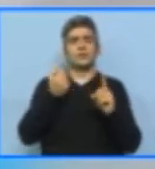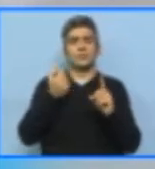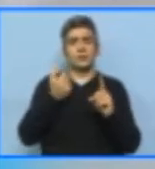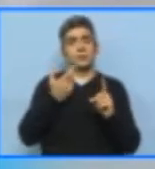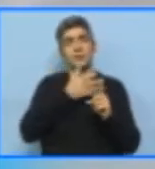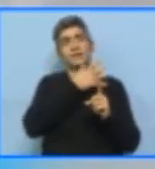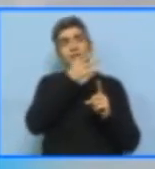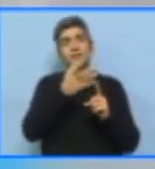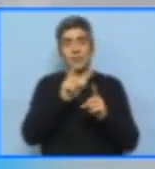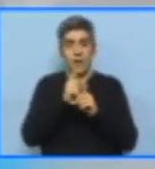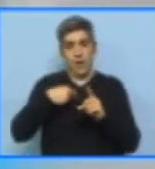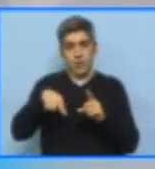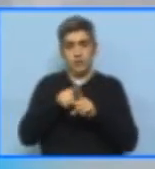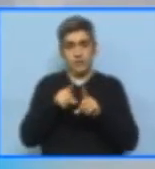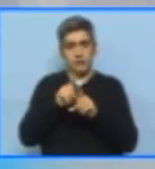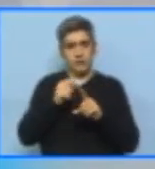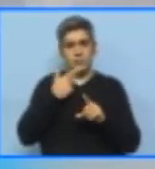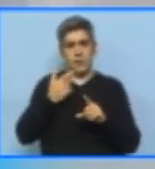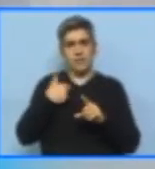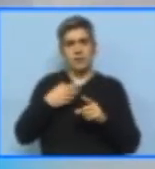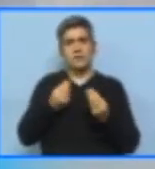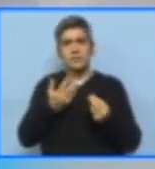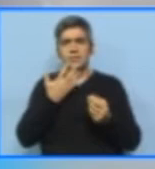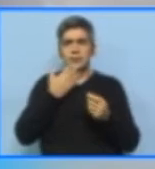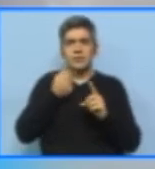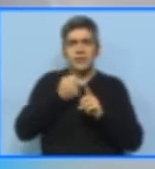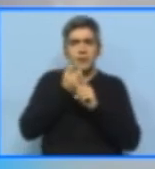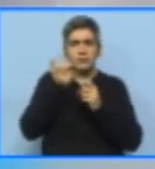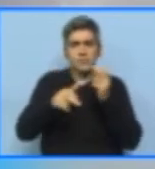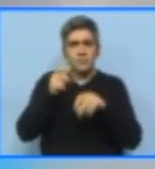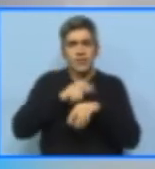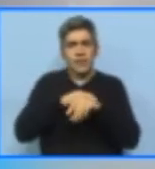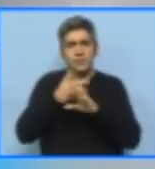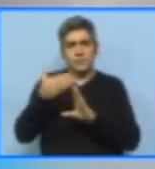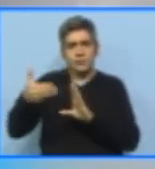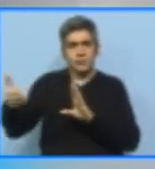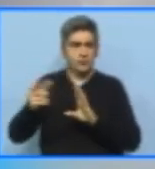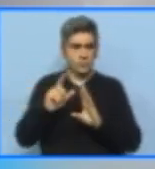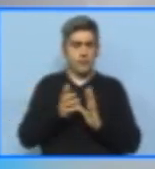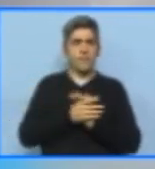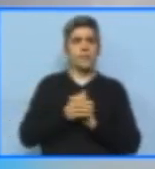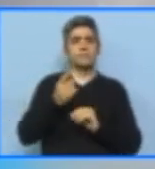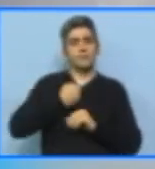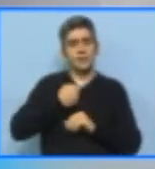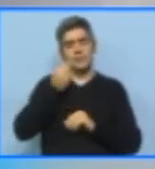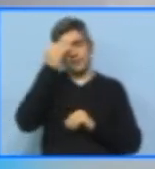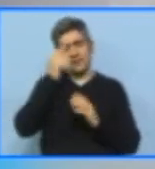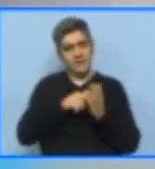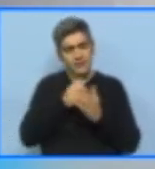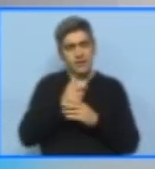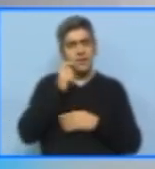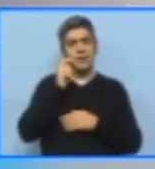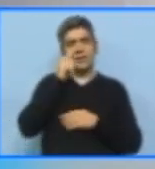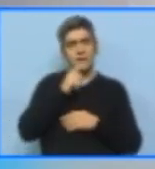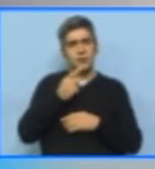nós, neste mundo dos mídias, da comunicação, também não devemos temer os desafios de cada tempo. Nós temos que saber sempre quem é que